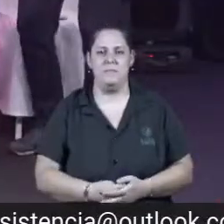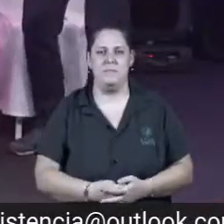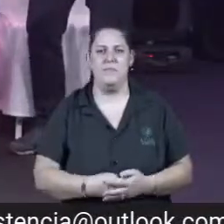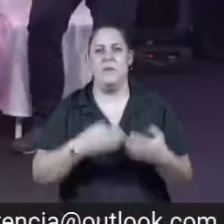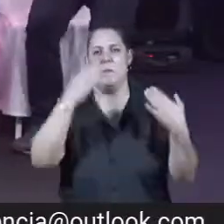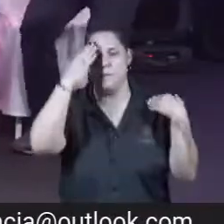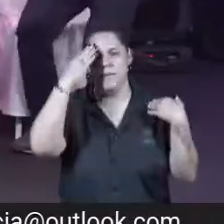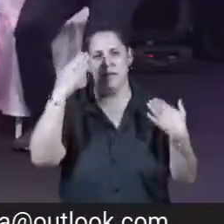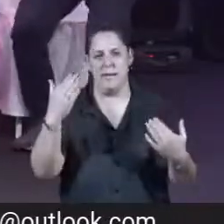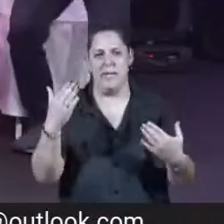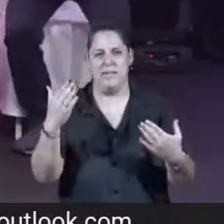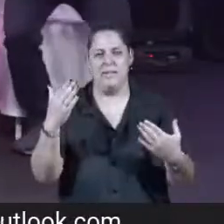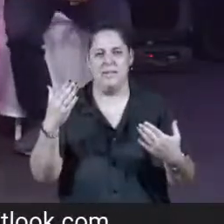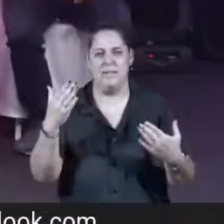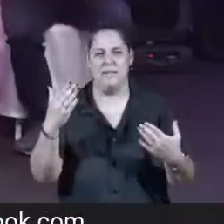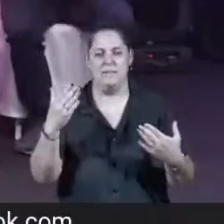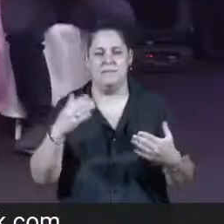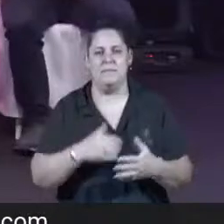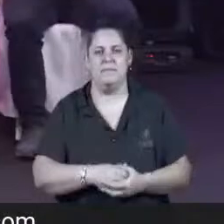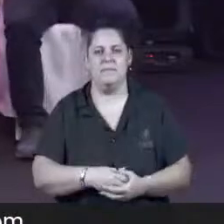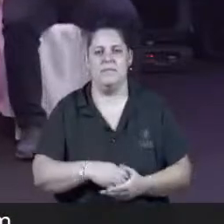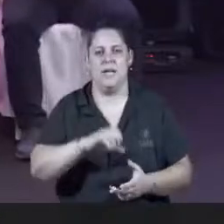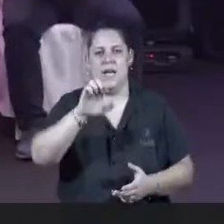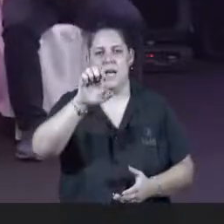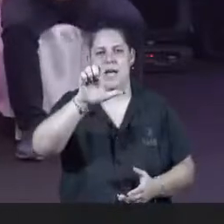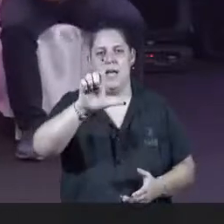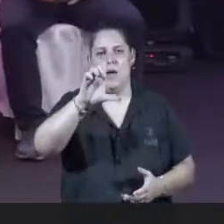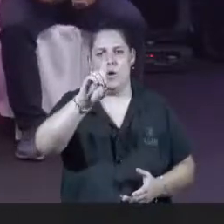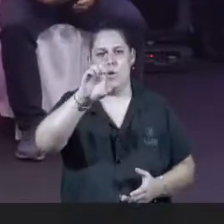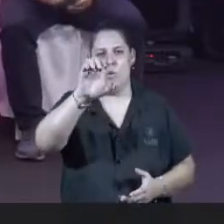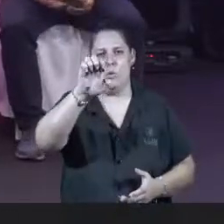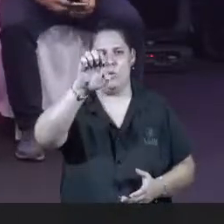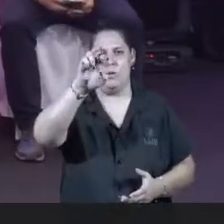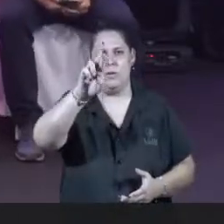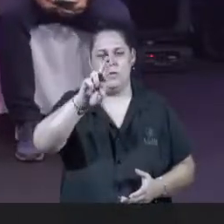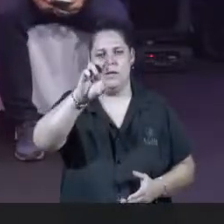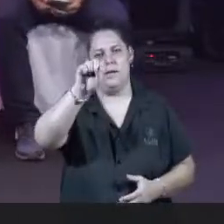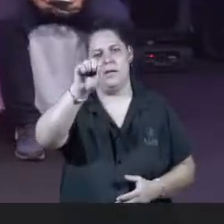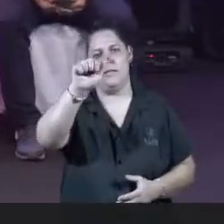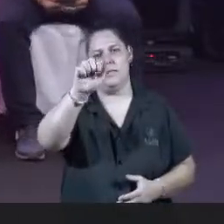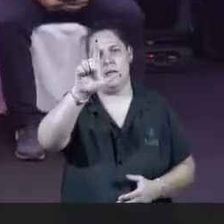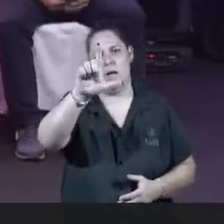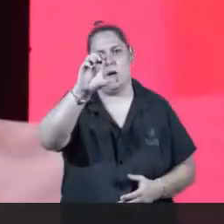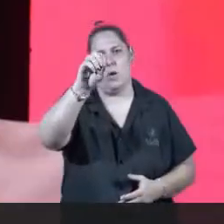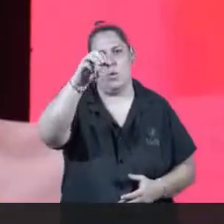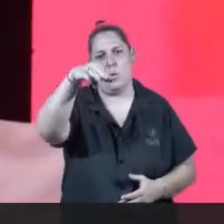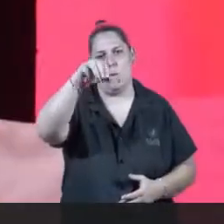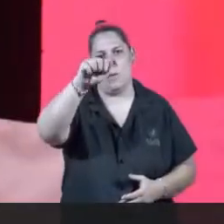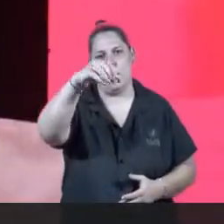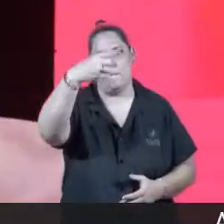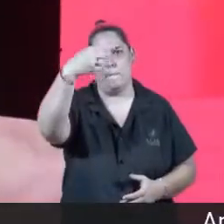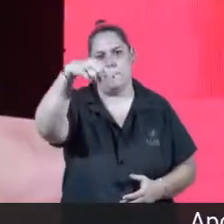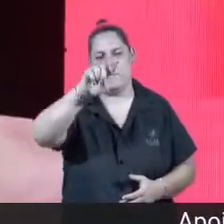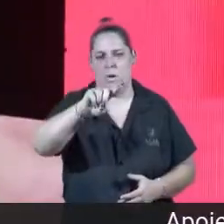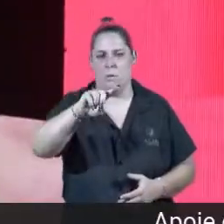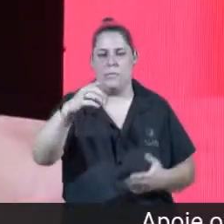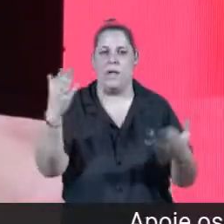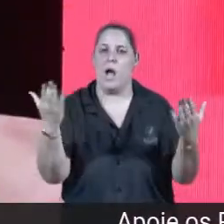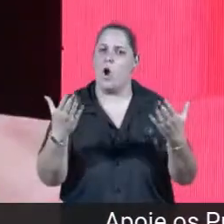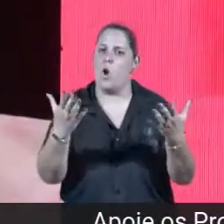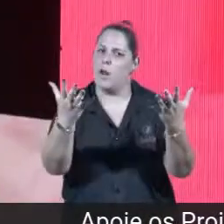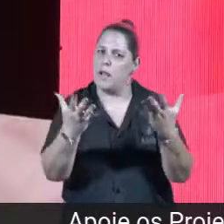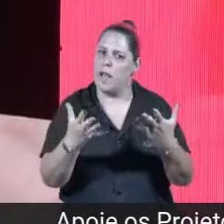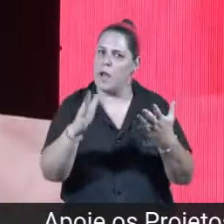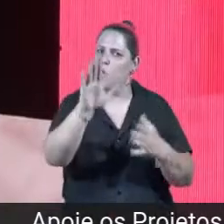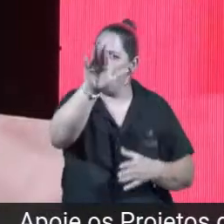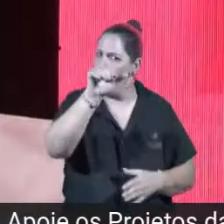Muito obrigada, deputado federal Helder Salomão, nosso companheiro. E agora eu quero convidar você que está